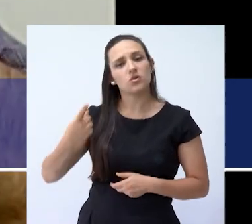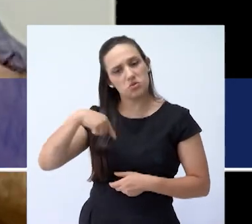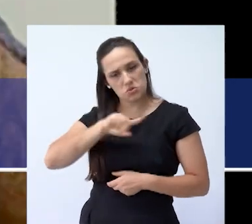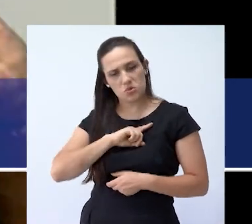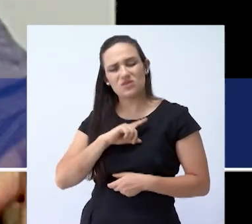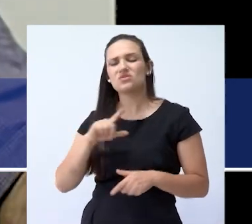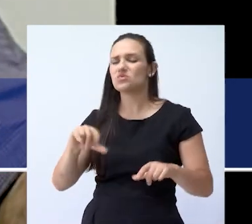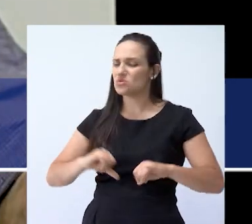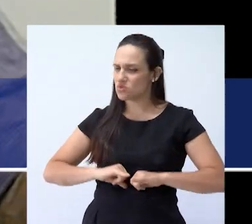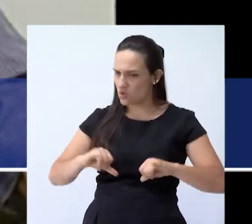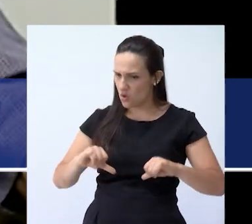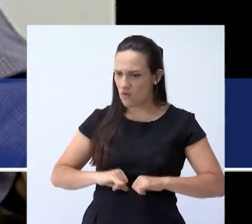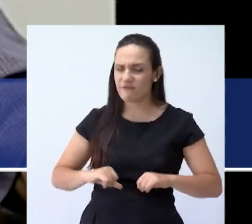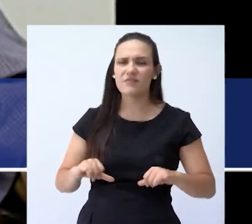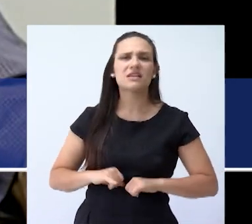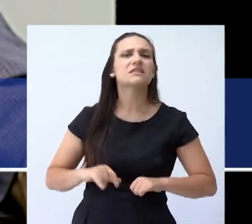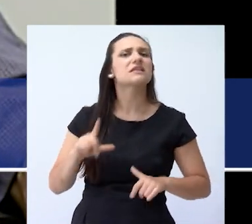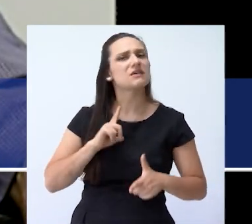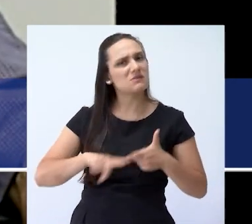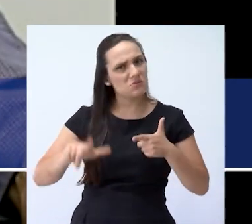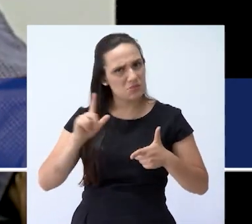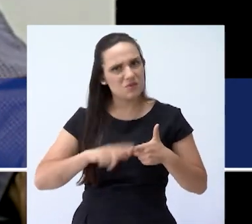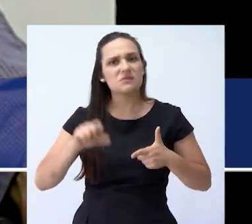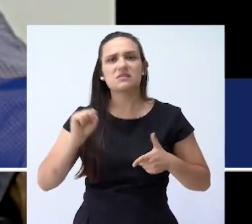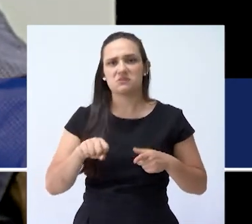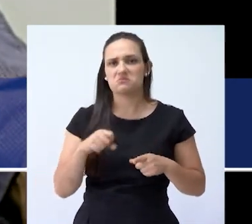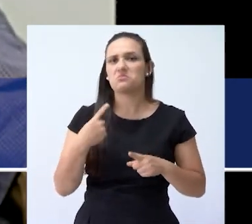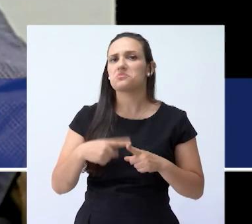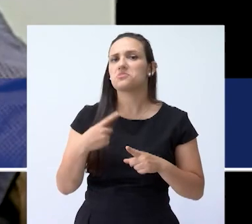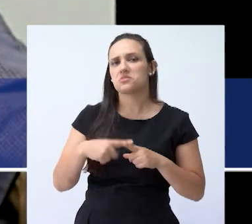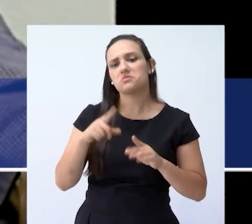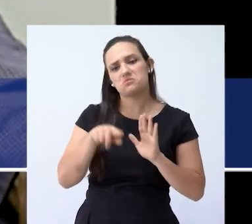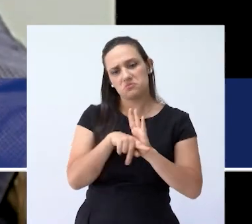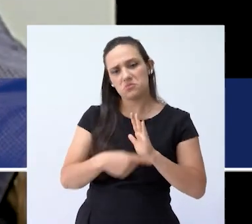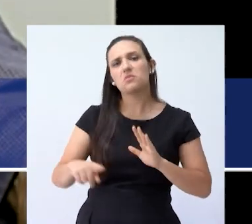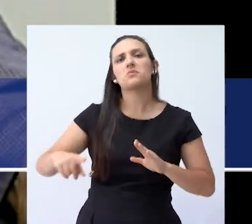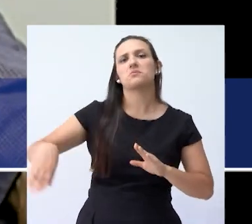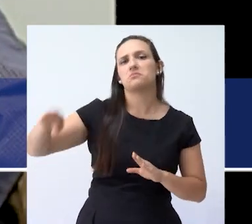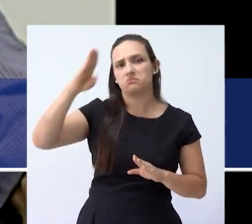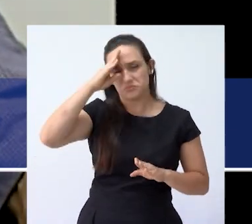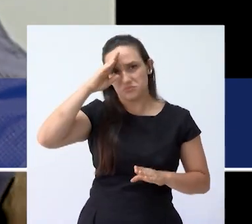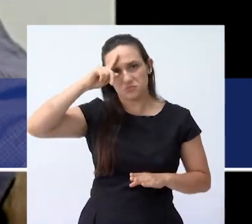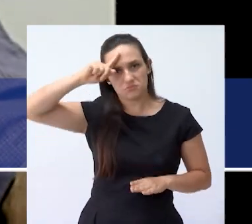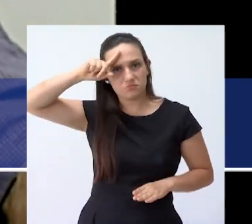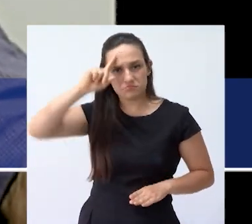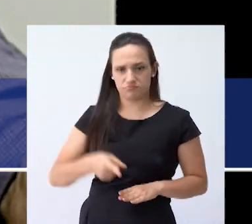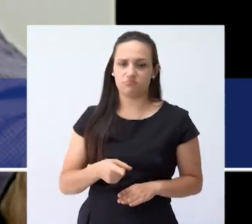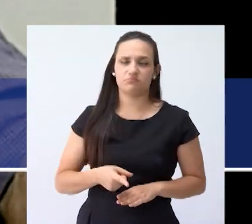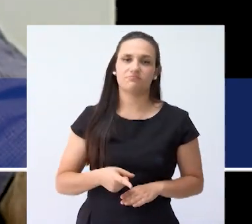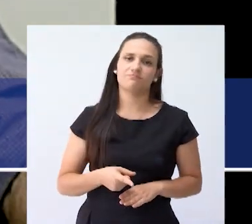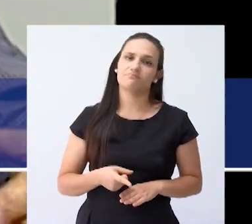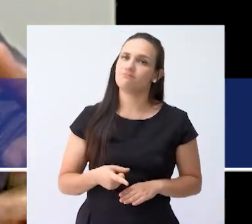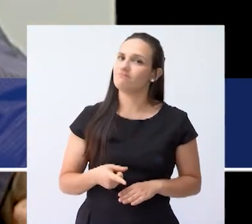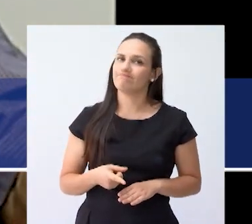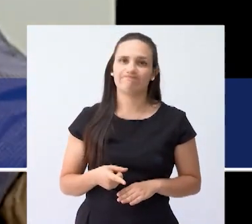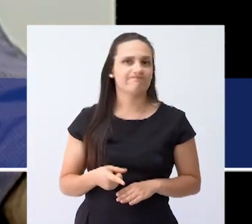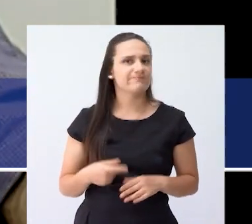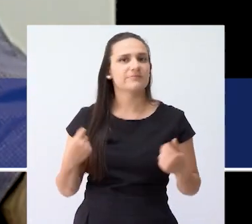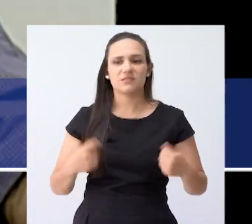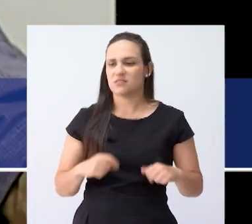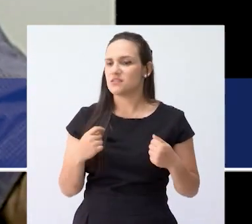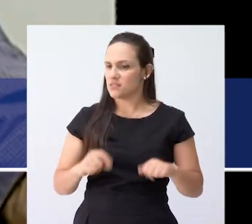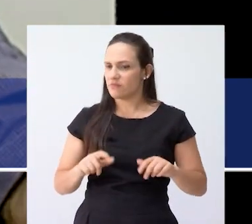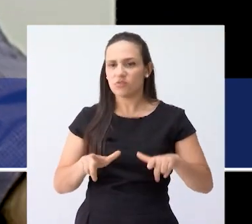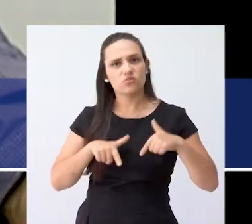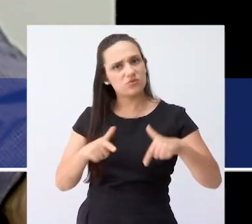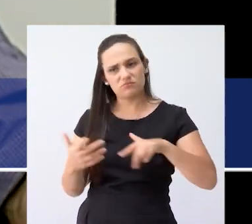viver na democracia. Nós sofríamos as mais duras consequências por causa dessa luta, desse movimento